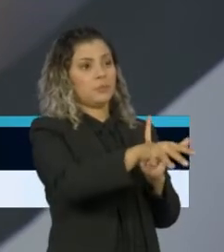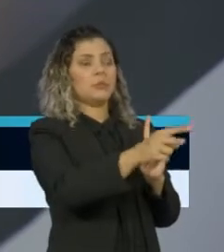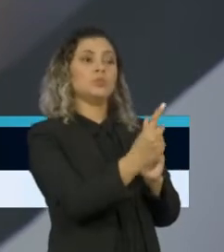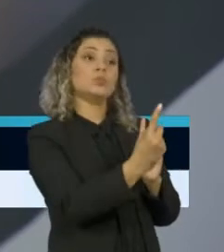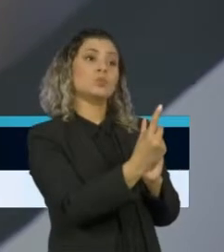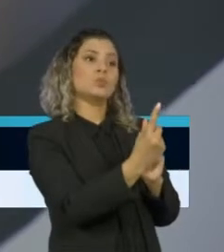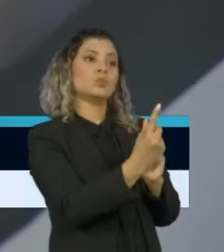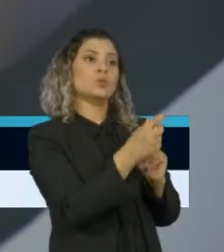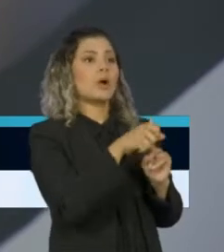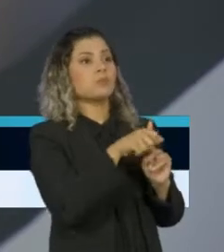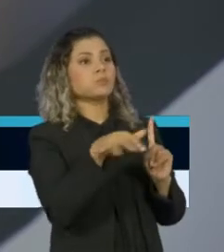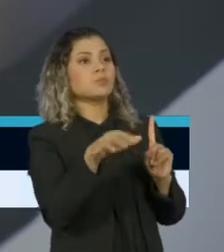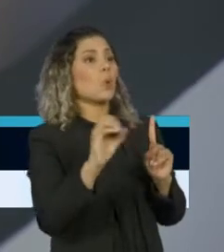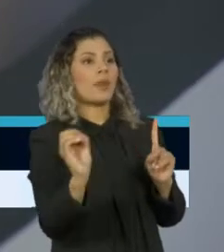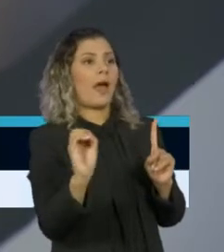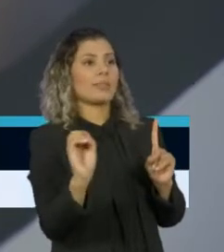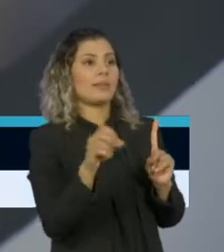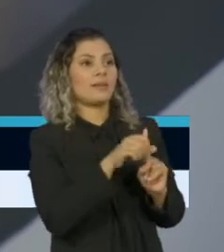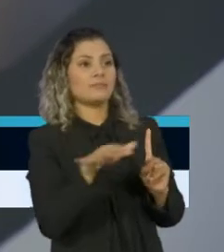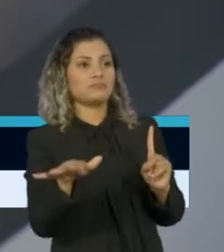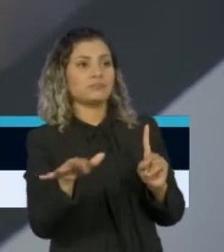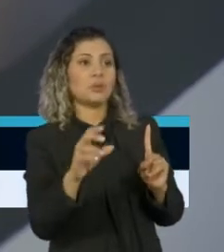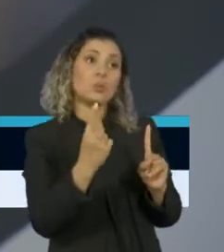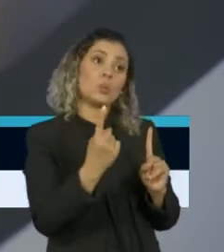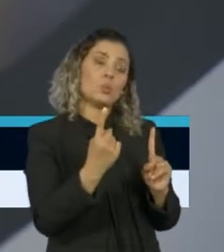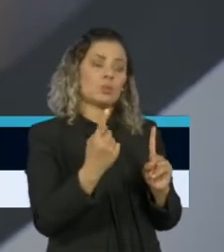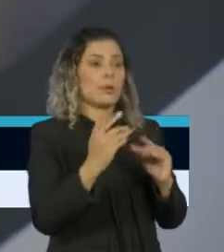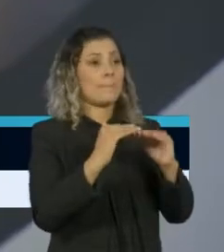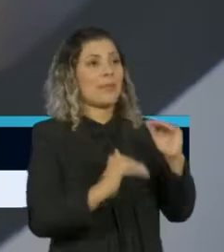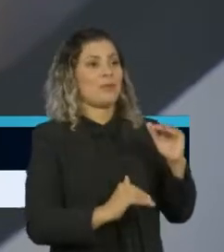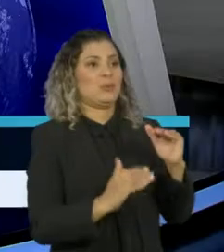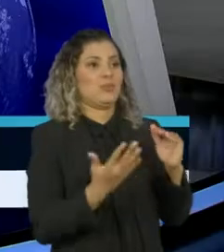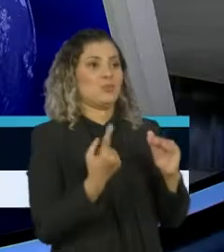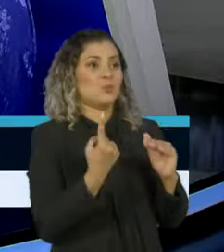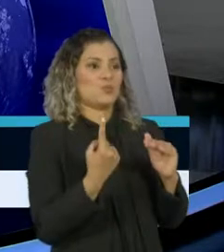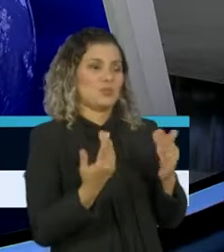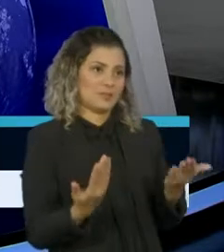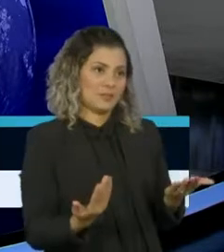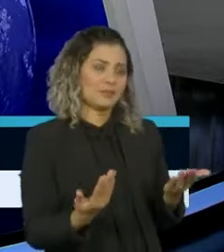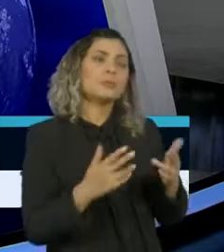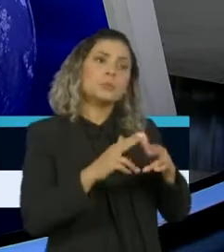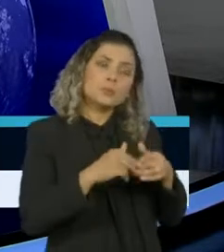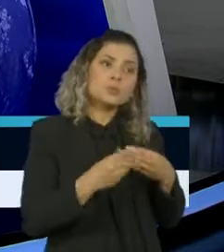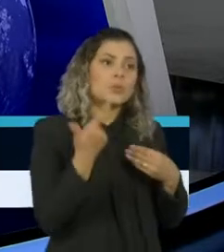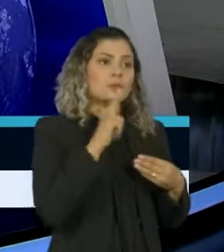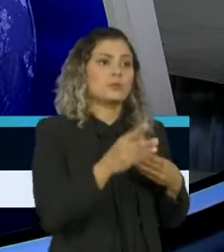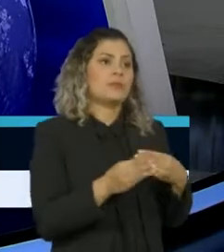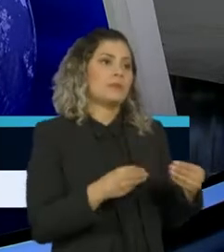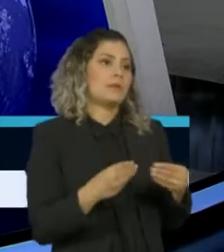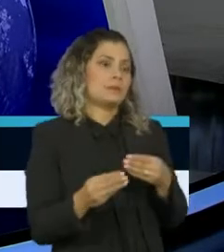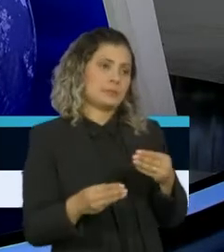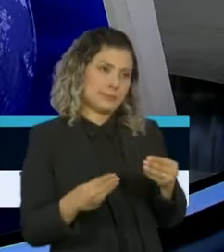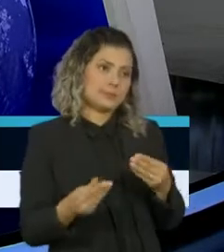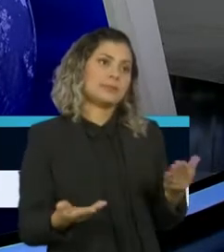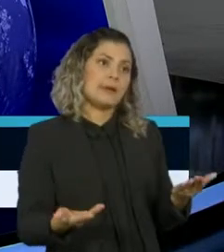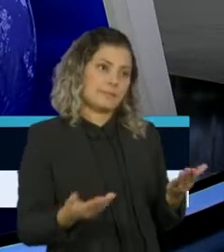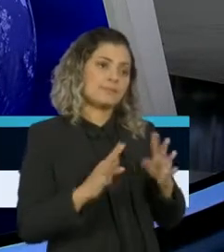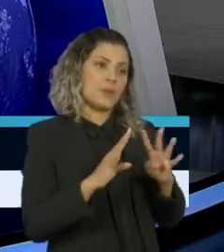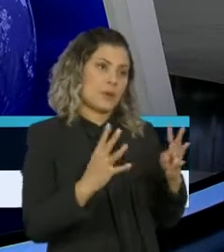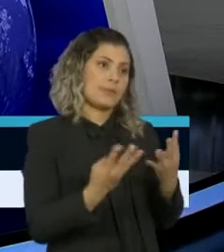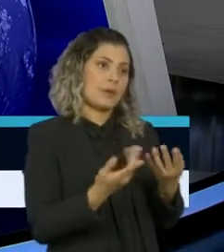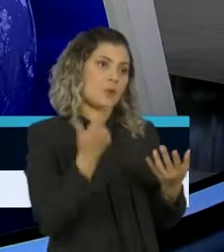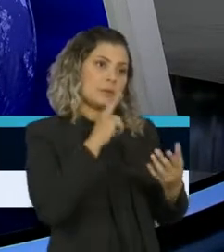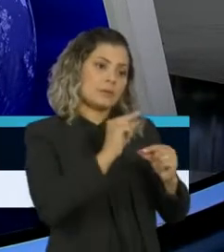contagem tá em um ponto 11 se considera adequada para se flexível e a